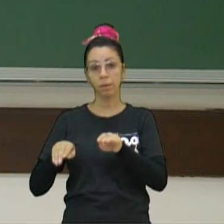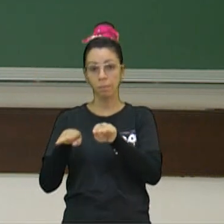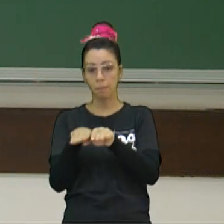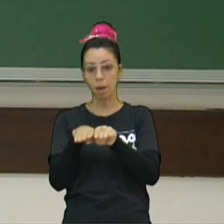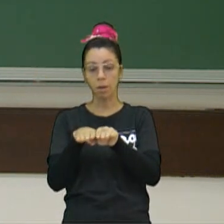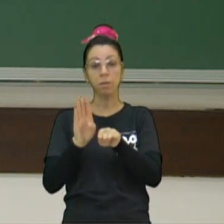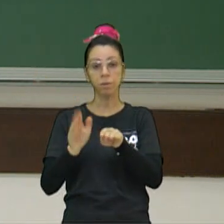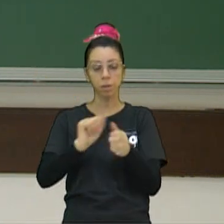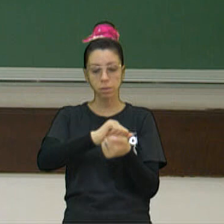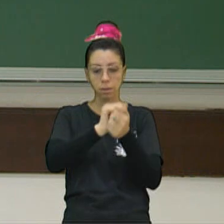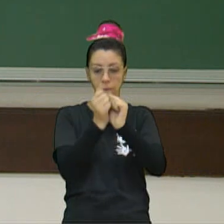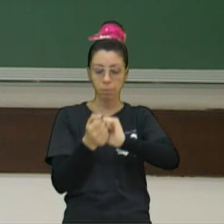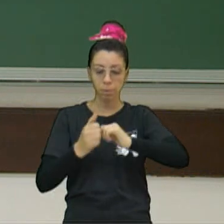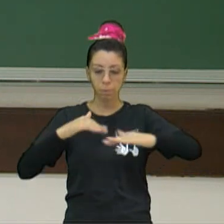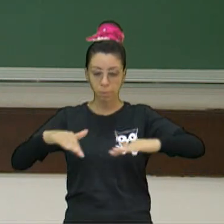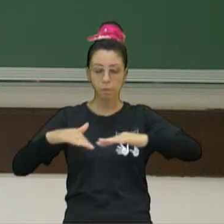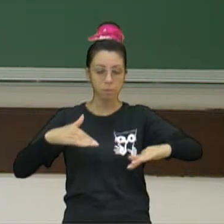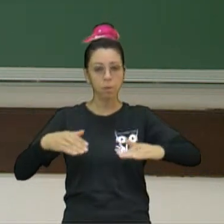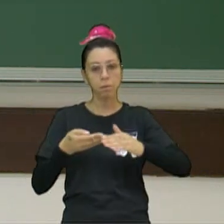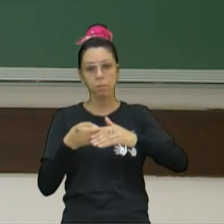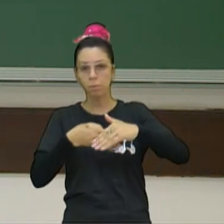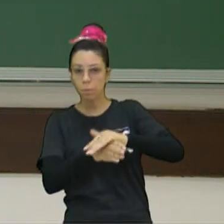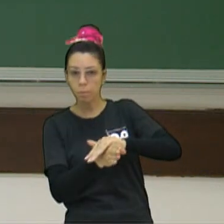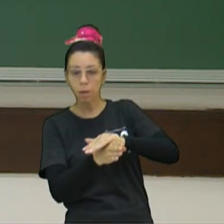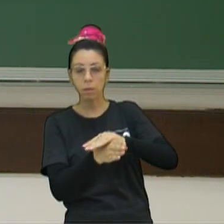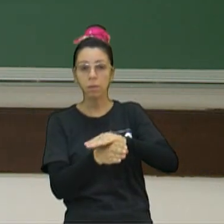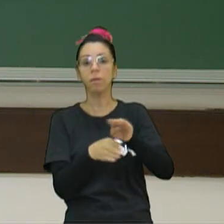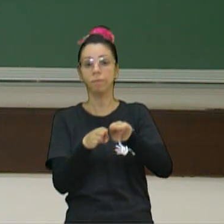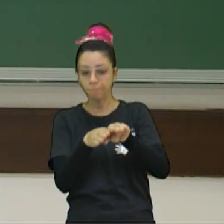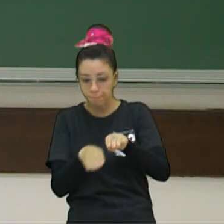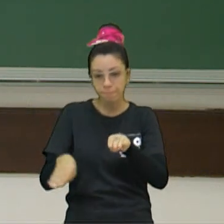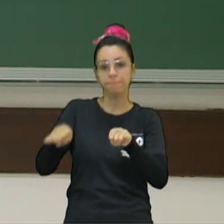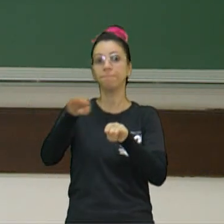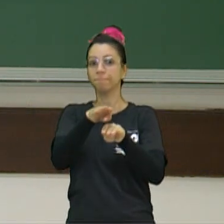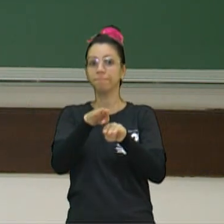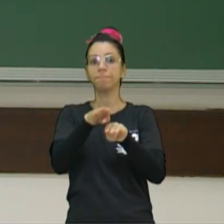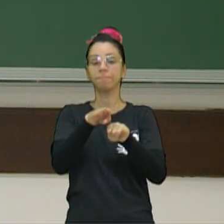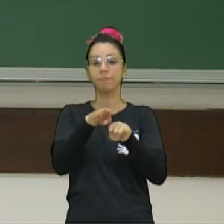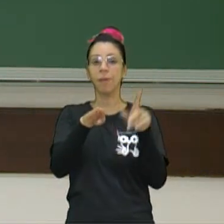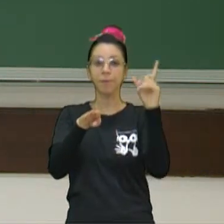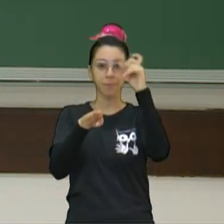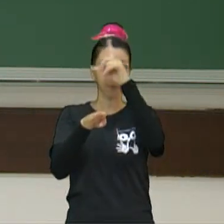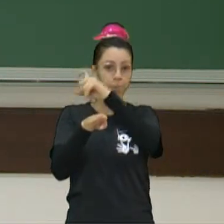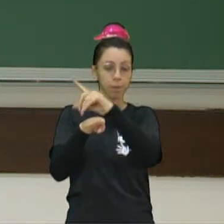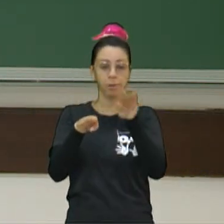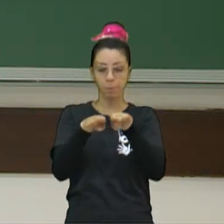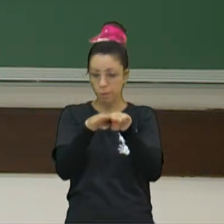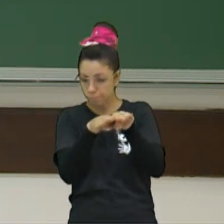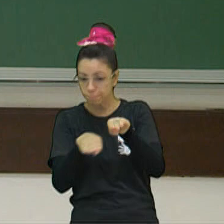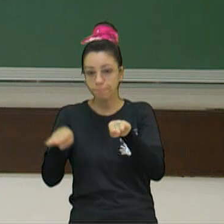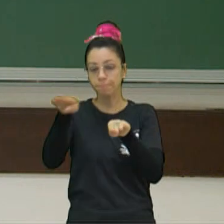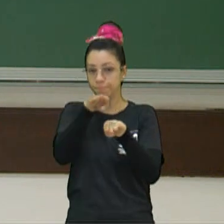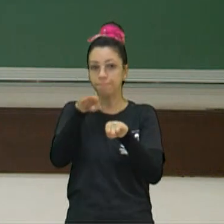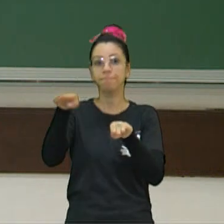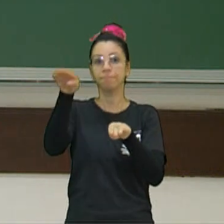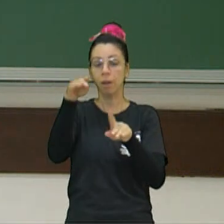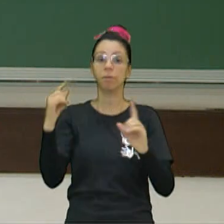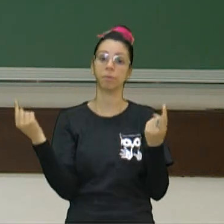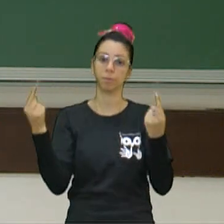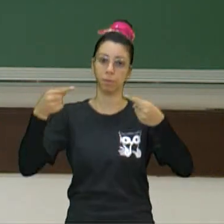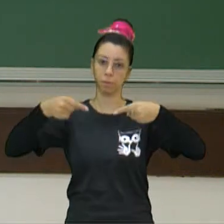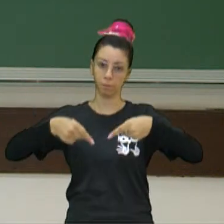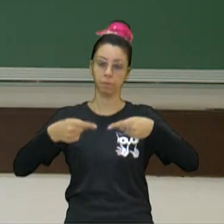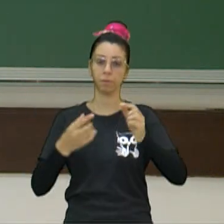aquele movimento, né? Aquela série, acrescenta-se uma dificuldade maior para estar sempre desenvolvendo mais